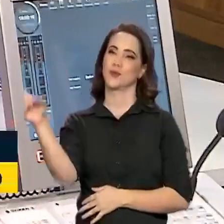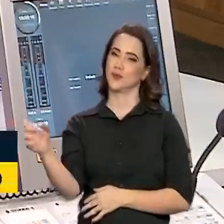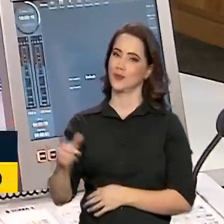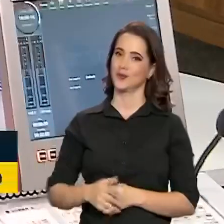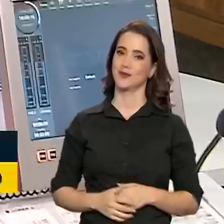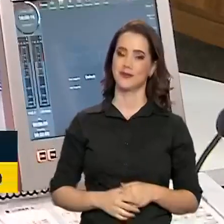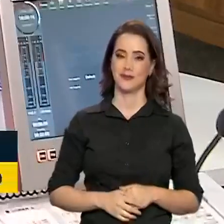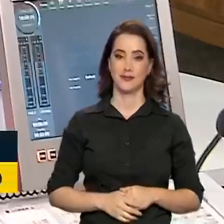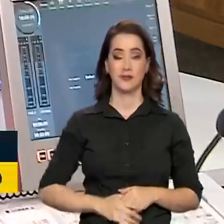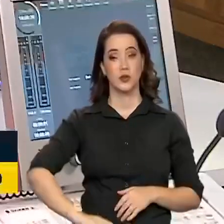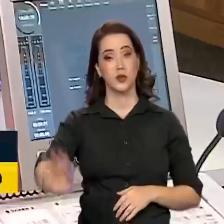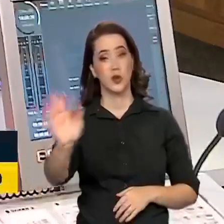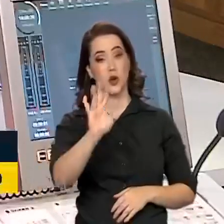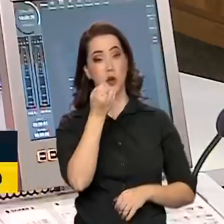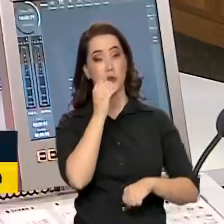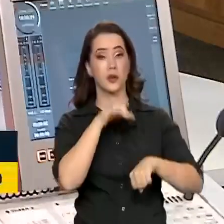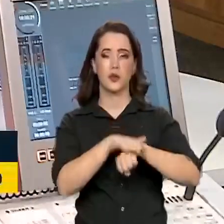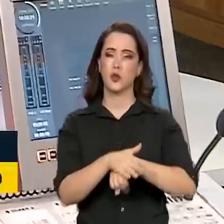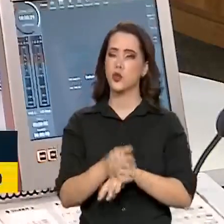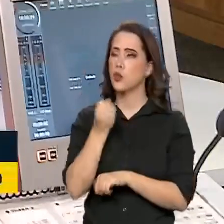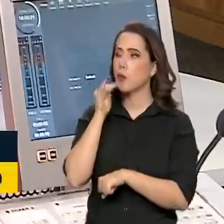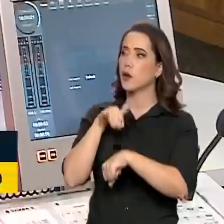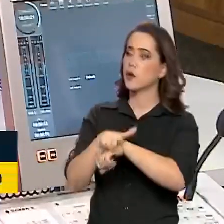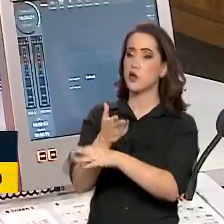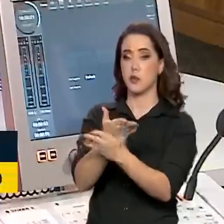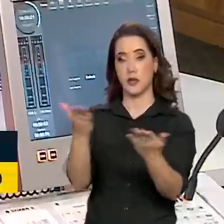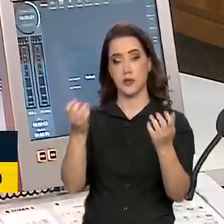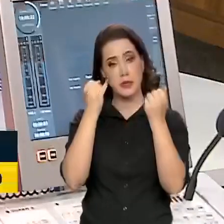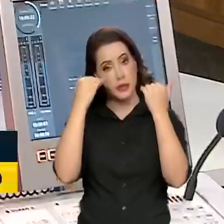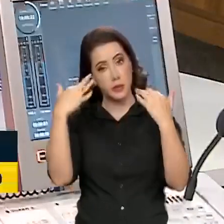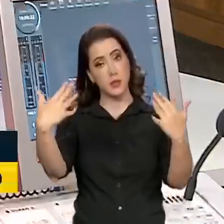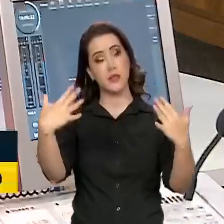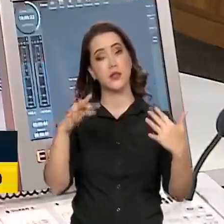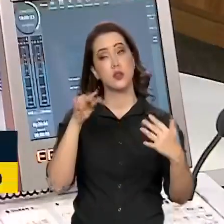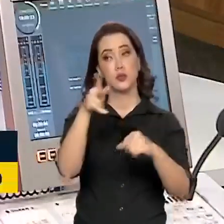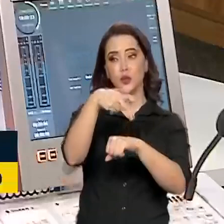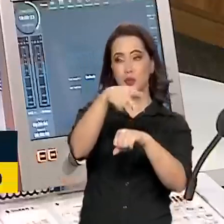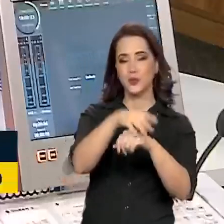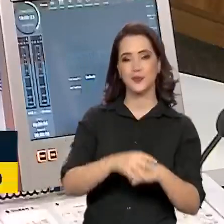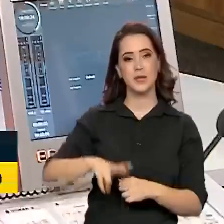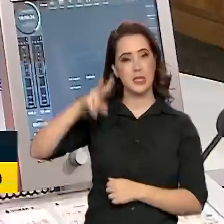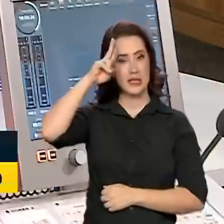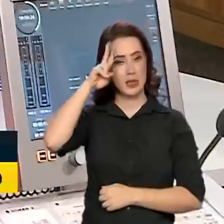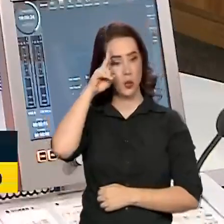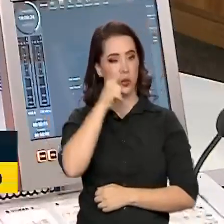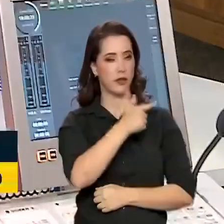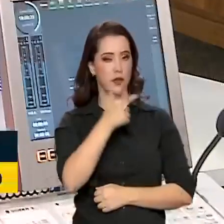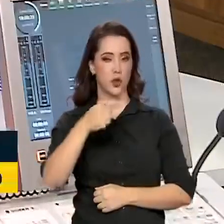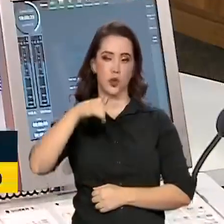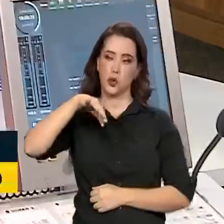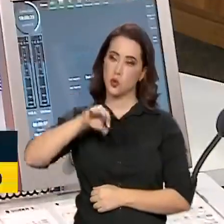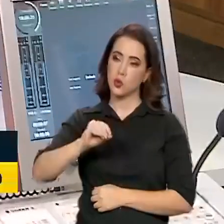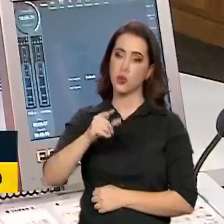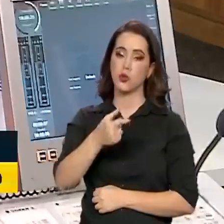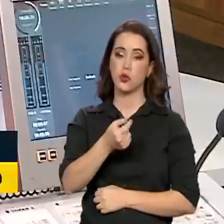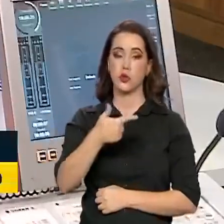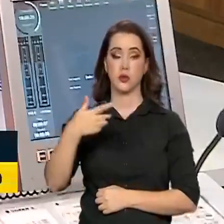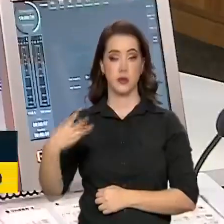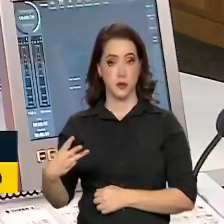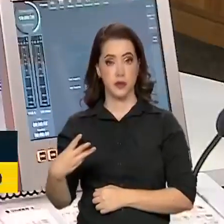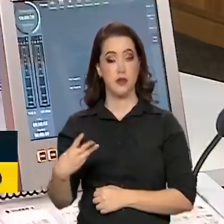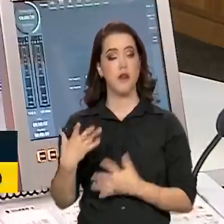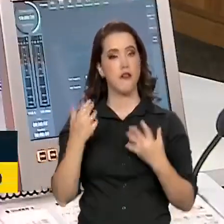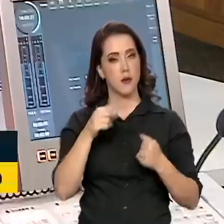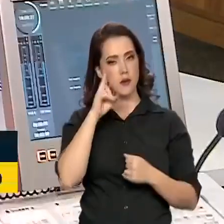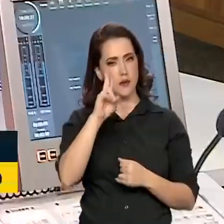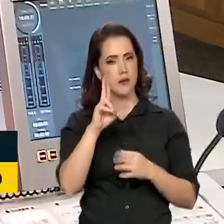hoje. Olá, uma boa noite. Boa noite para você que nos acompanha em todo o país. Segunda-feira, 22 de maio de 2023. E vamos ao